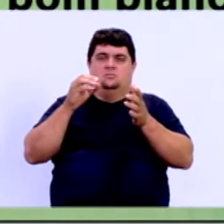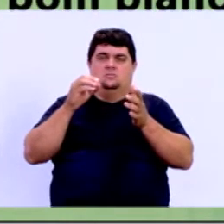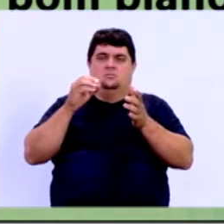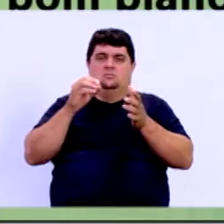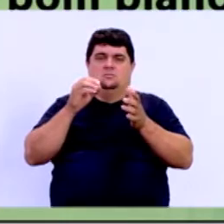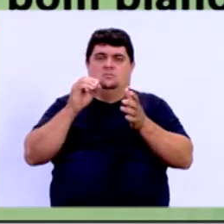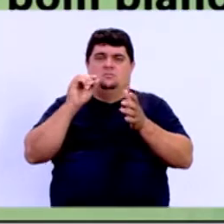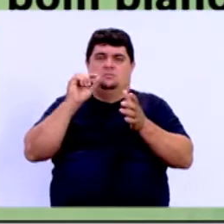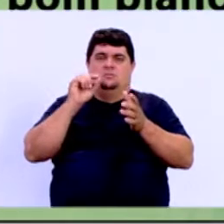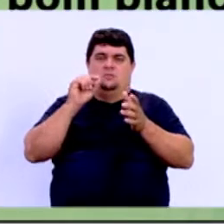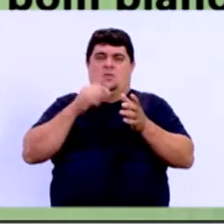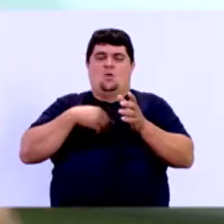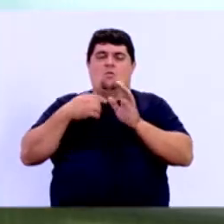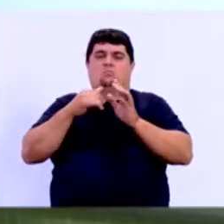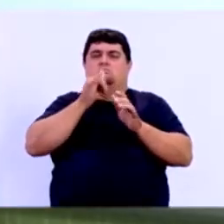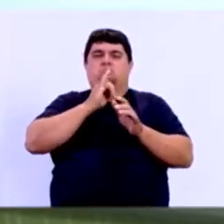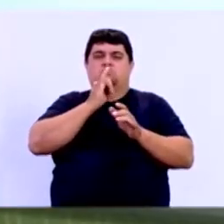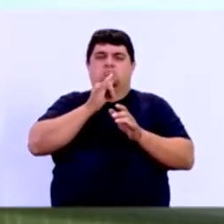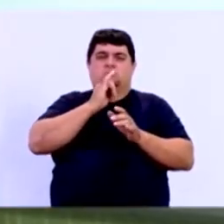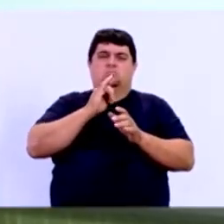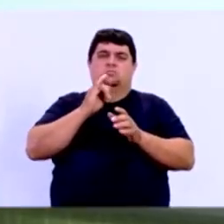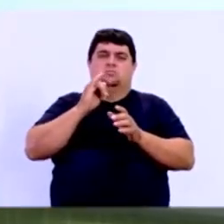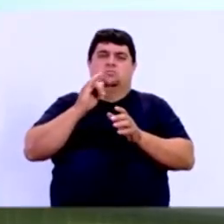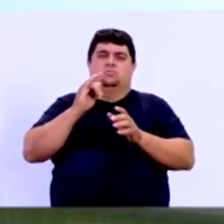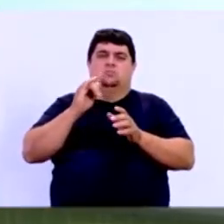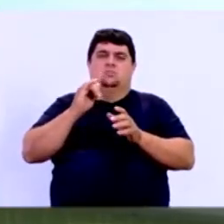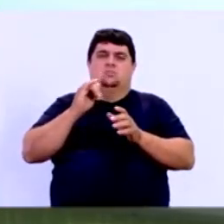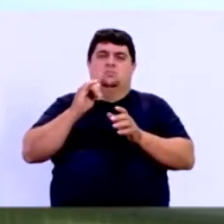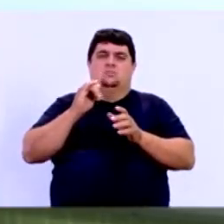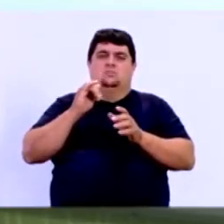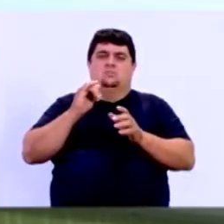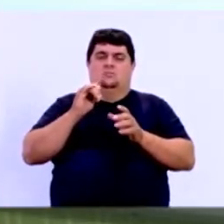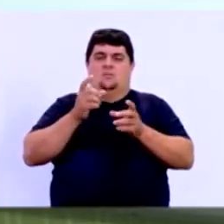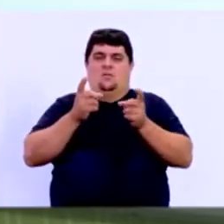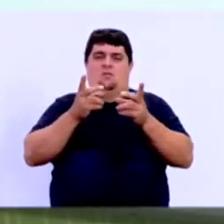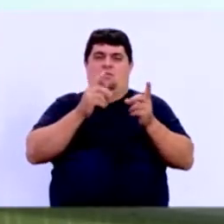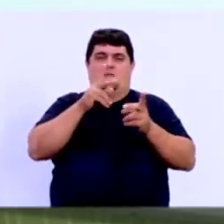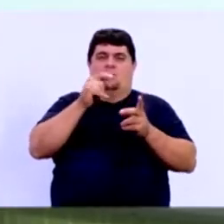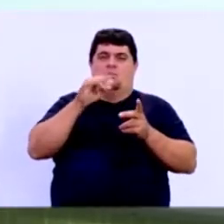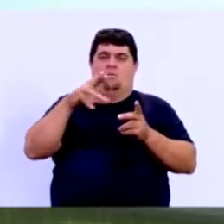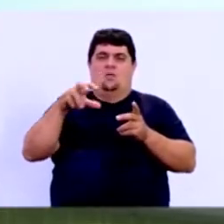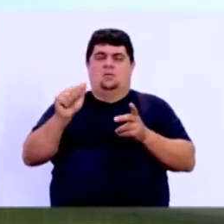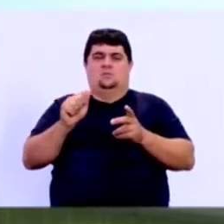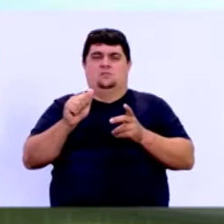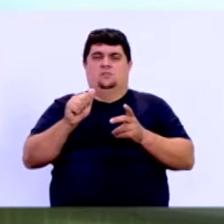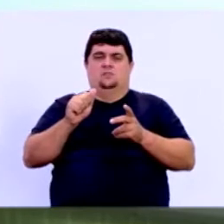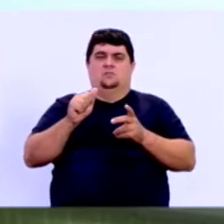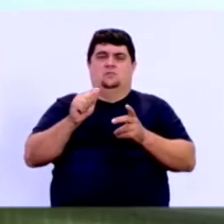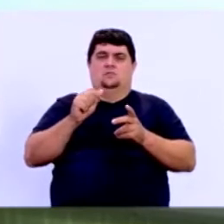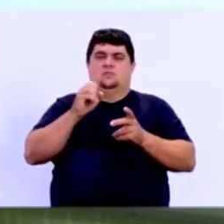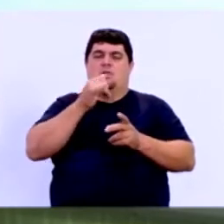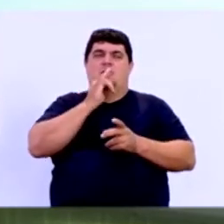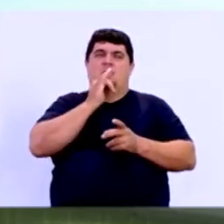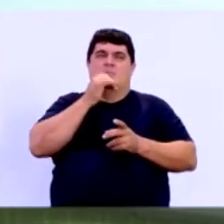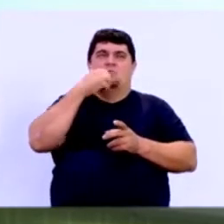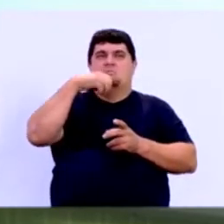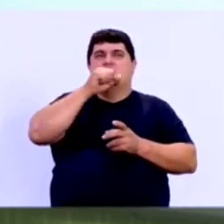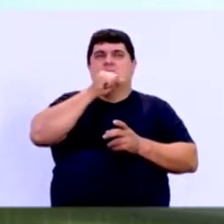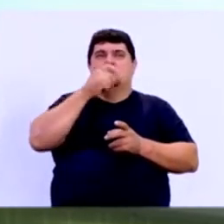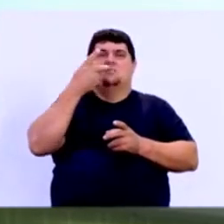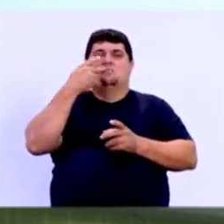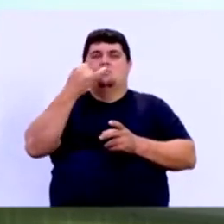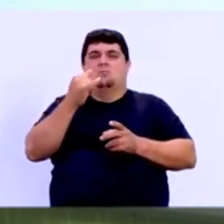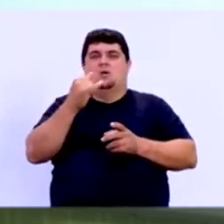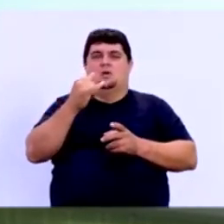aluno, vou te dar um exemplo muito bacana acerca dessa venda passiva. Imagine só, quando a sua mãe, quando o seu pai manda você